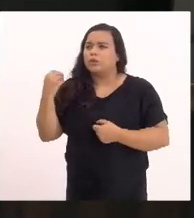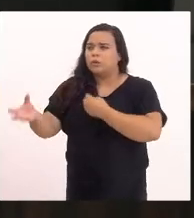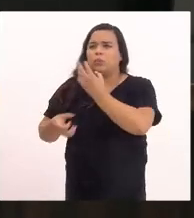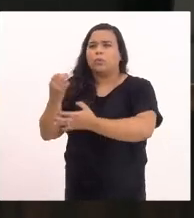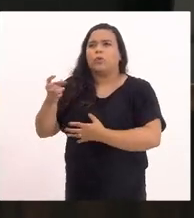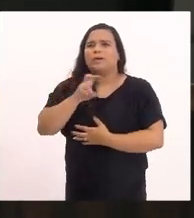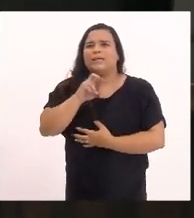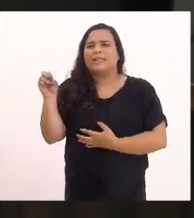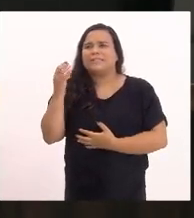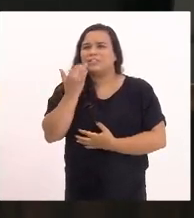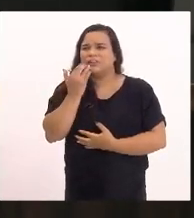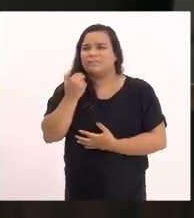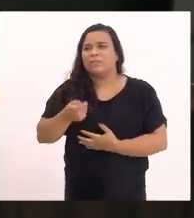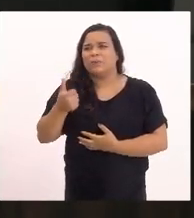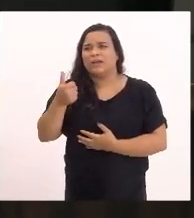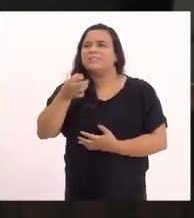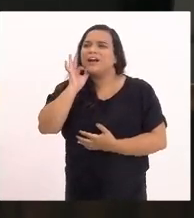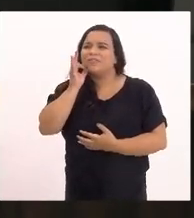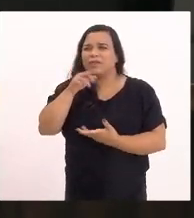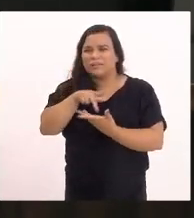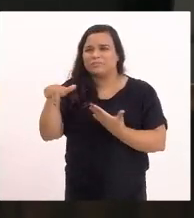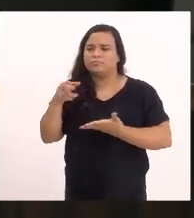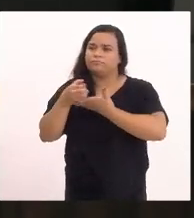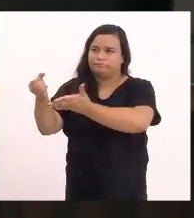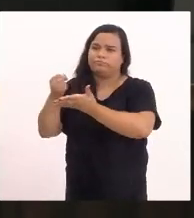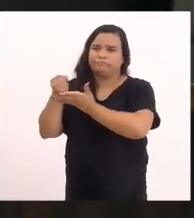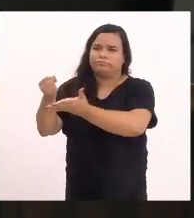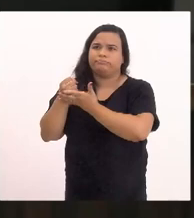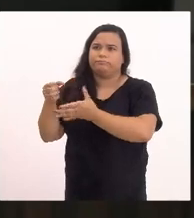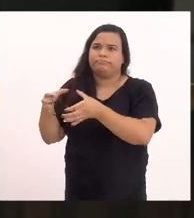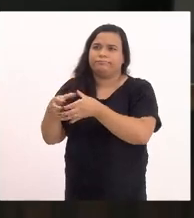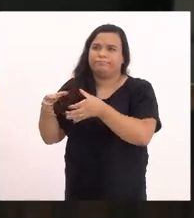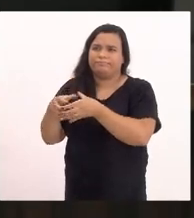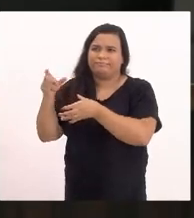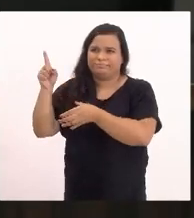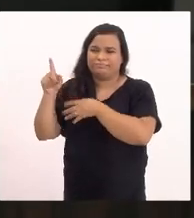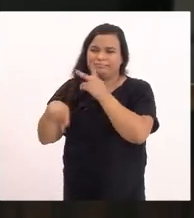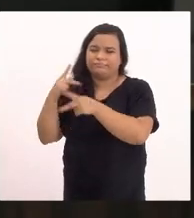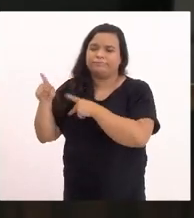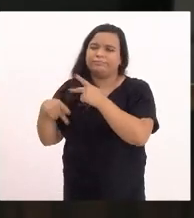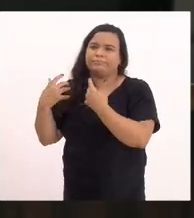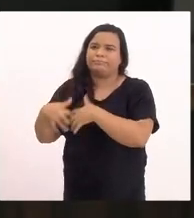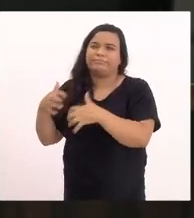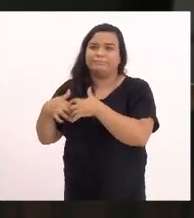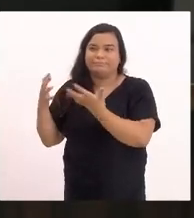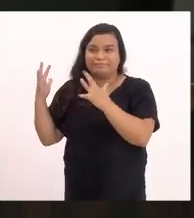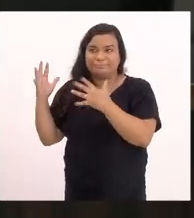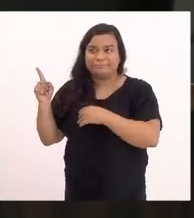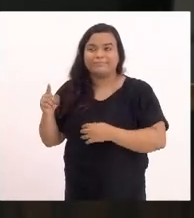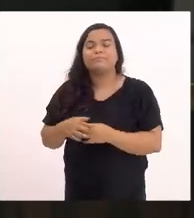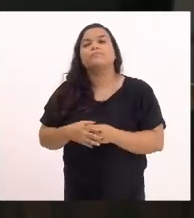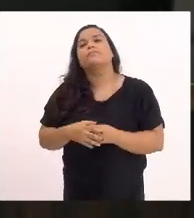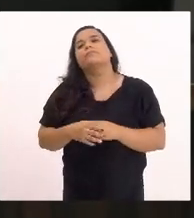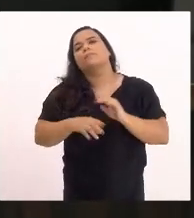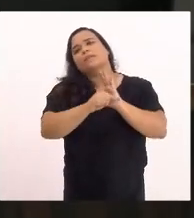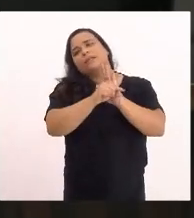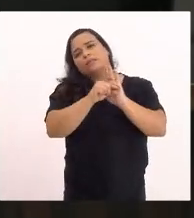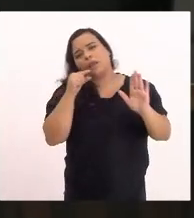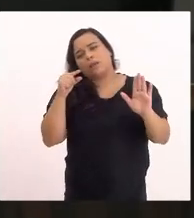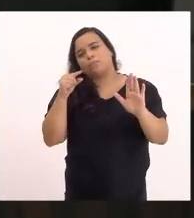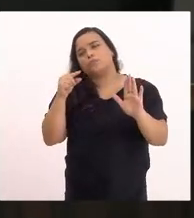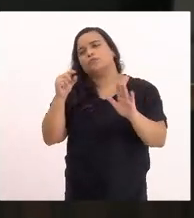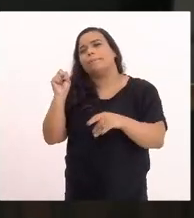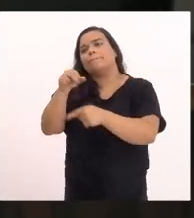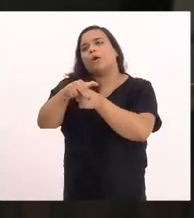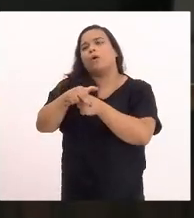café e algo mais lá para o povo de Petrópolis. Parabéns. Termo solene de posse. Termo de posse da